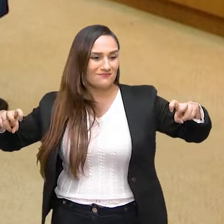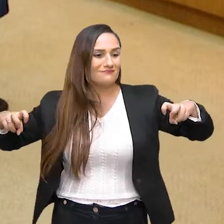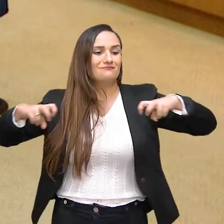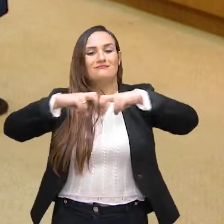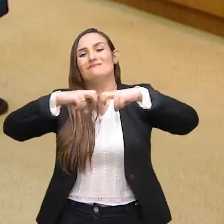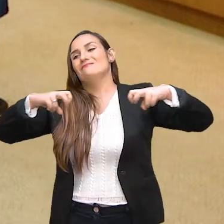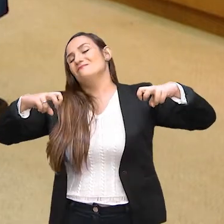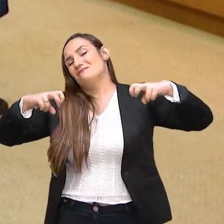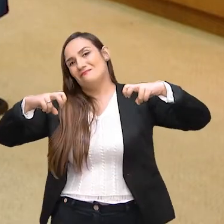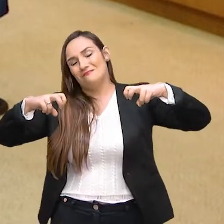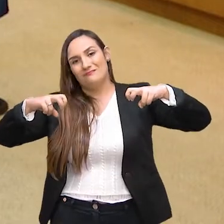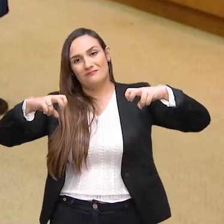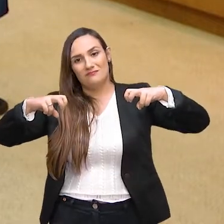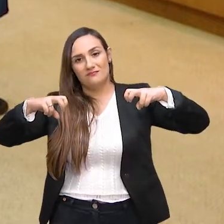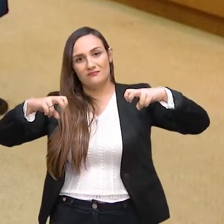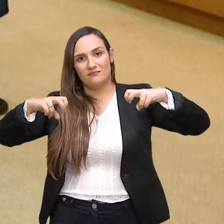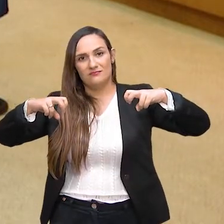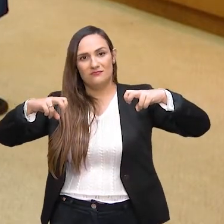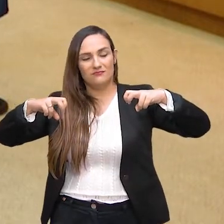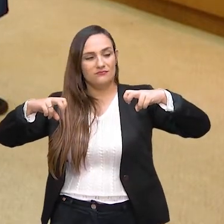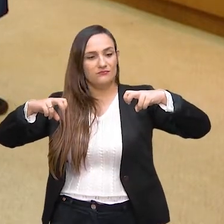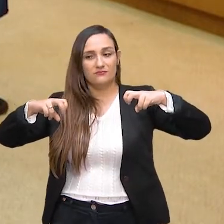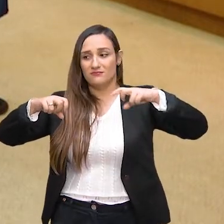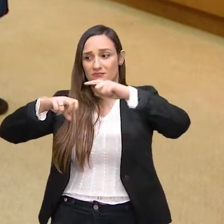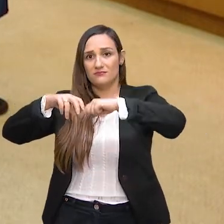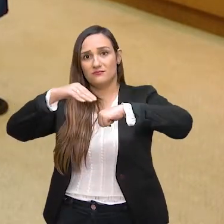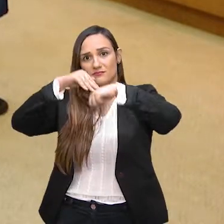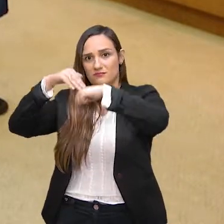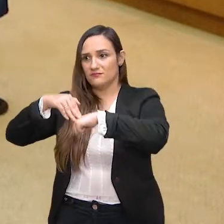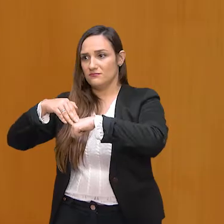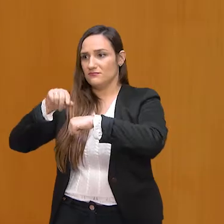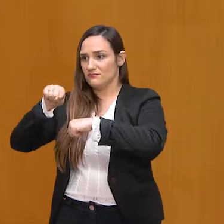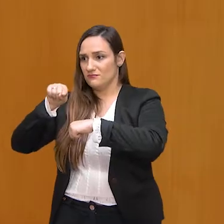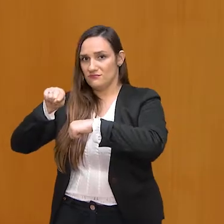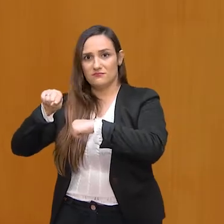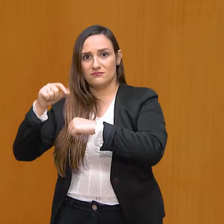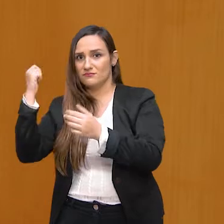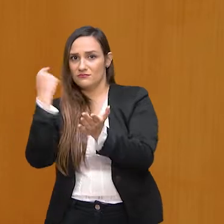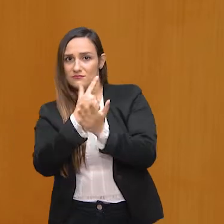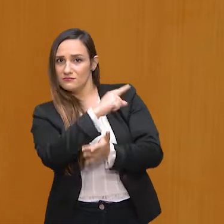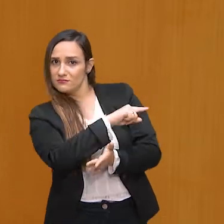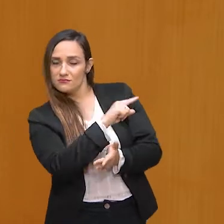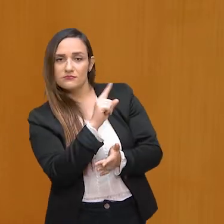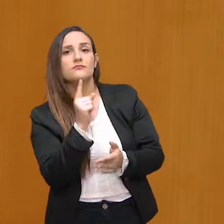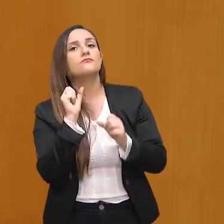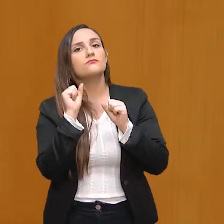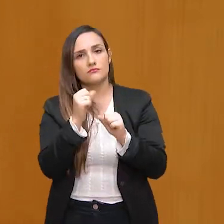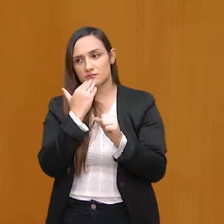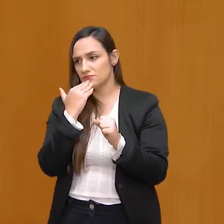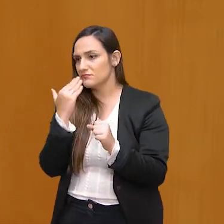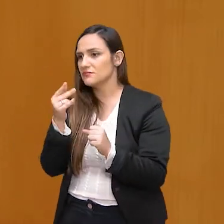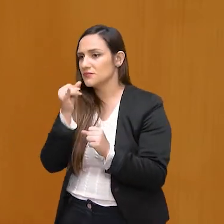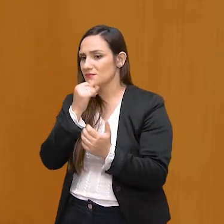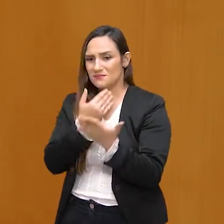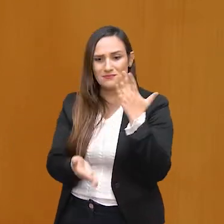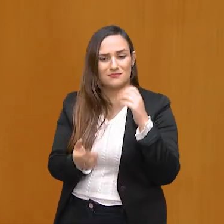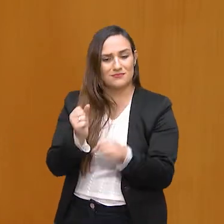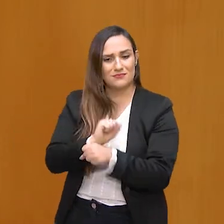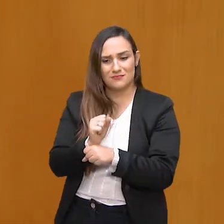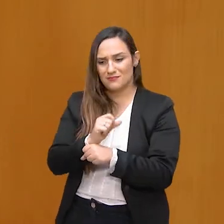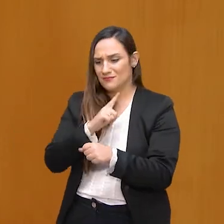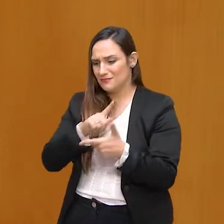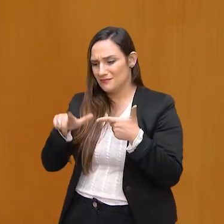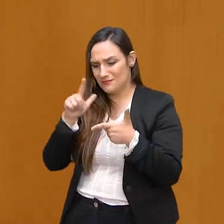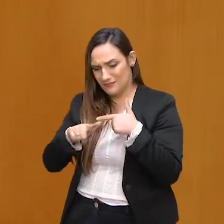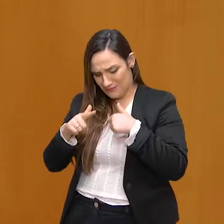rua e a pessoa que te bateu o carro não te indeniza, se você tem danos materiais, ou perdeu teu carro, sofreu